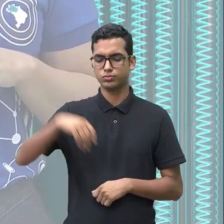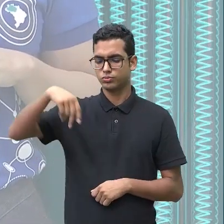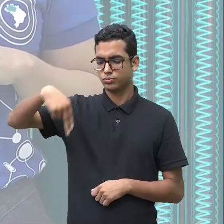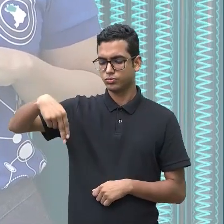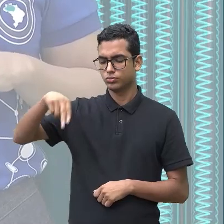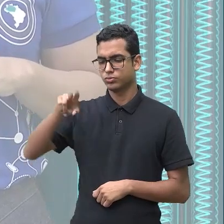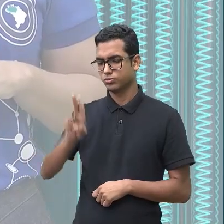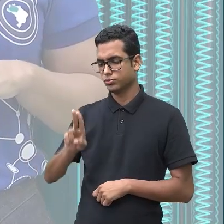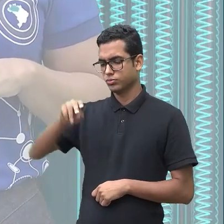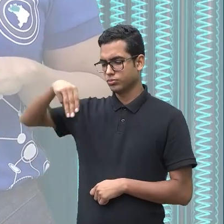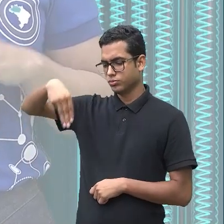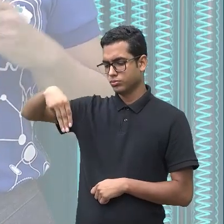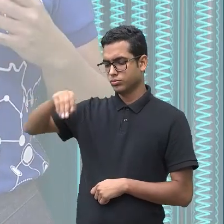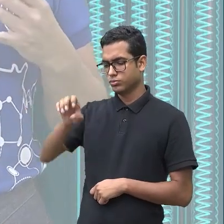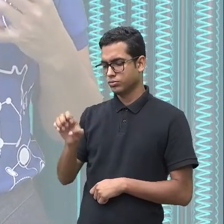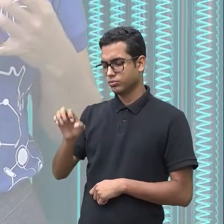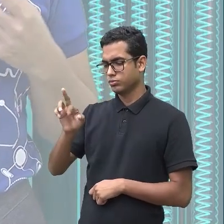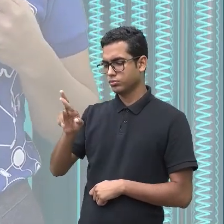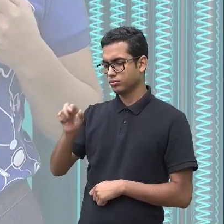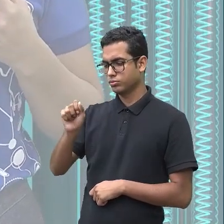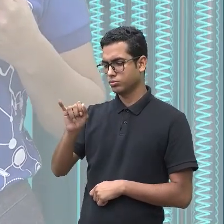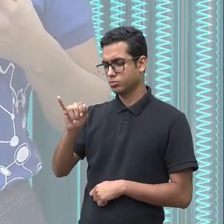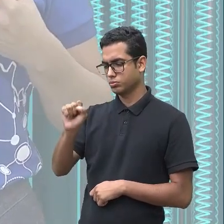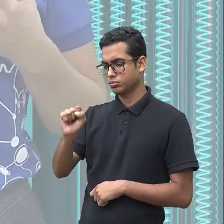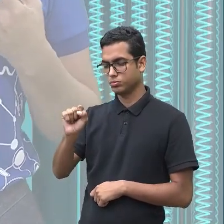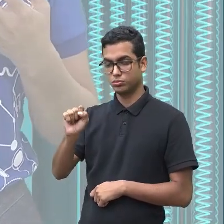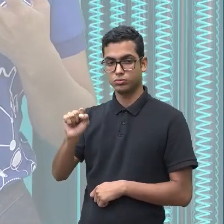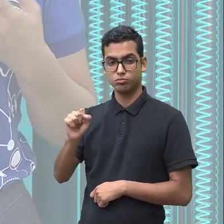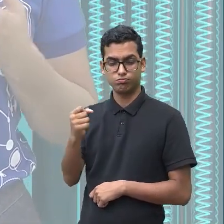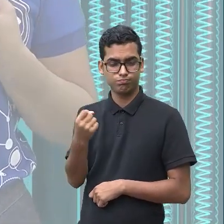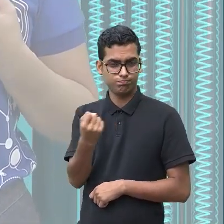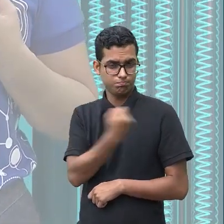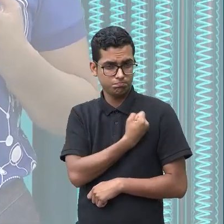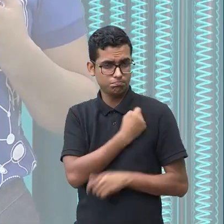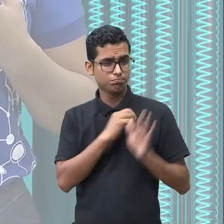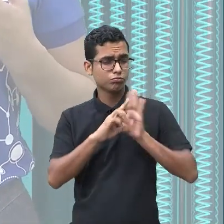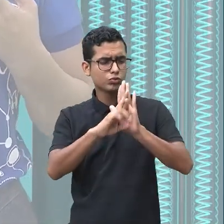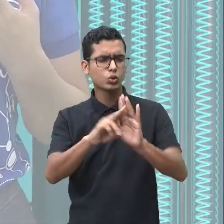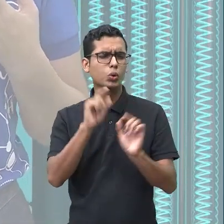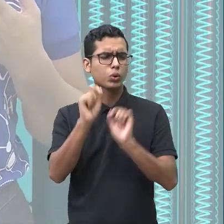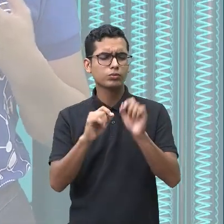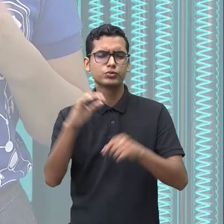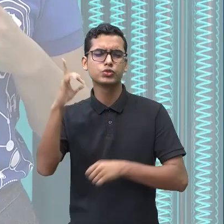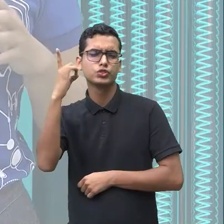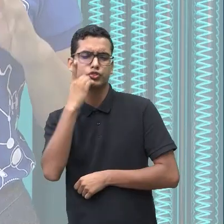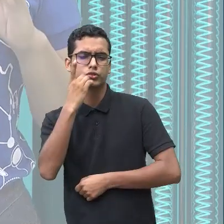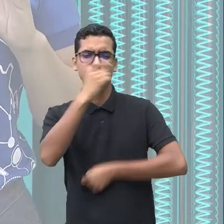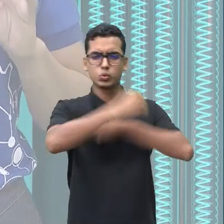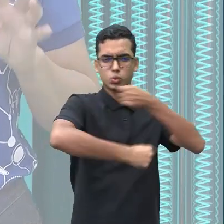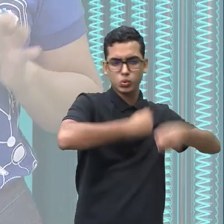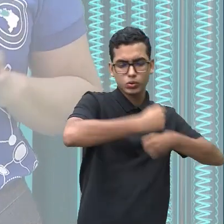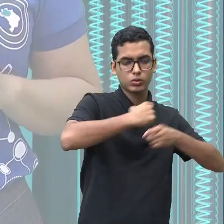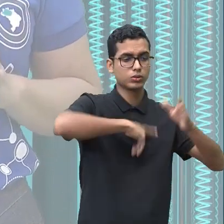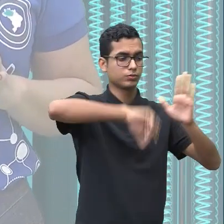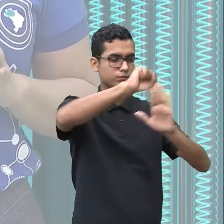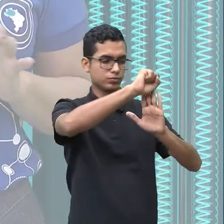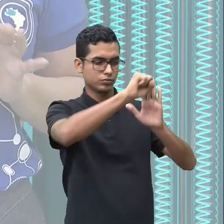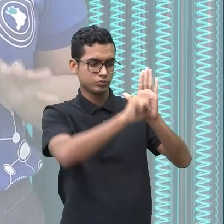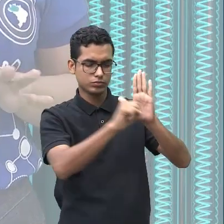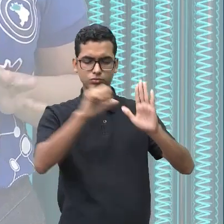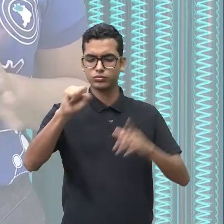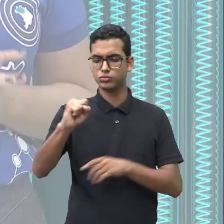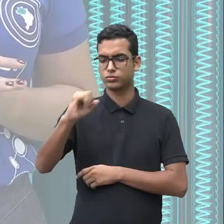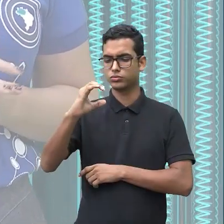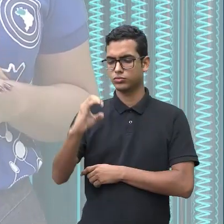podem indicar o quê? Por exemplo, uma data, um ano, um século. Então, preste atenção nos